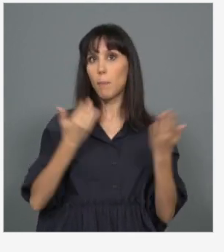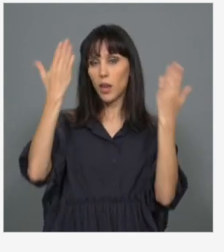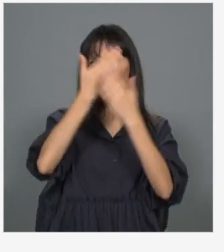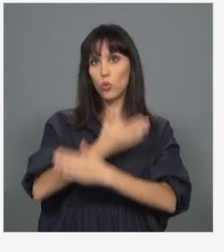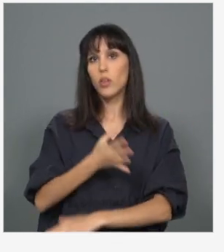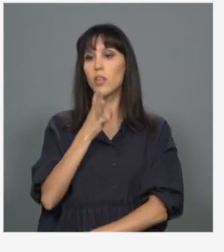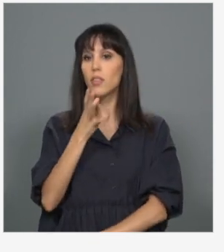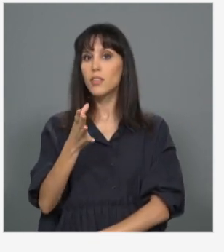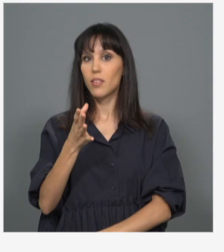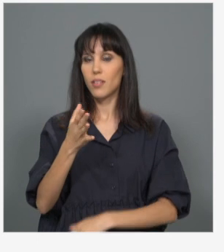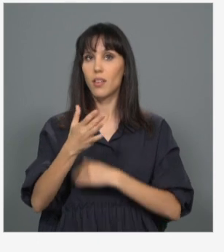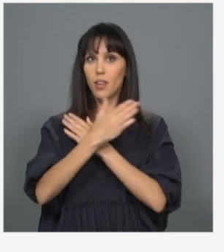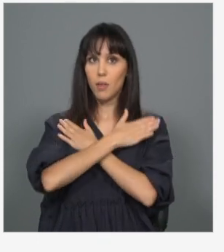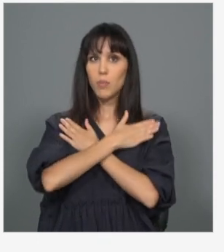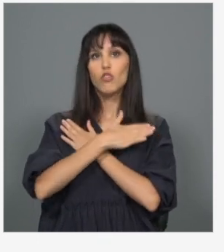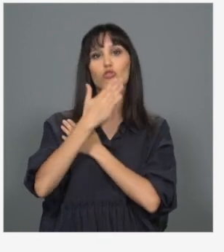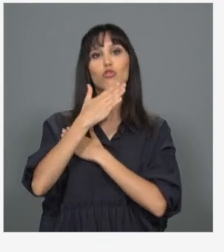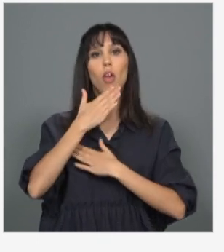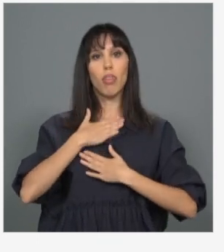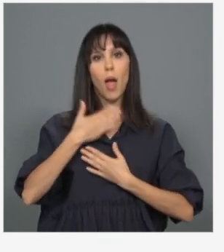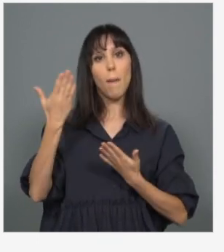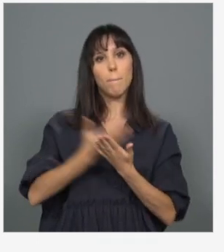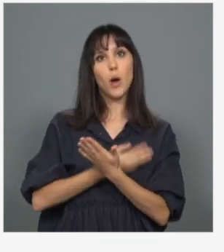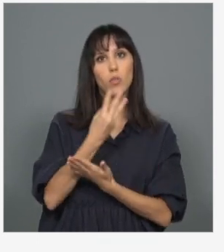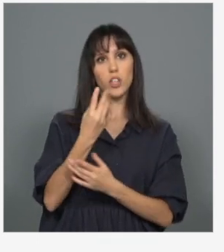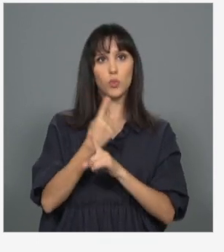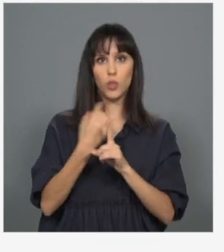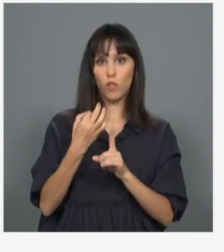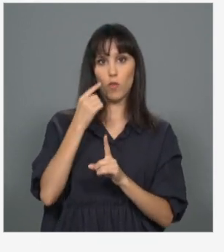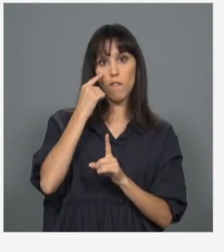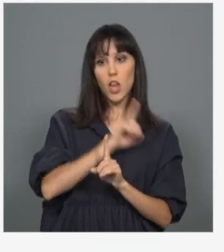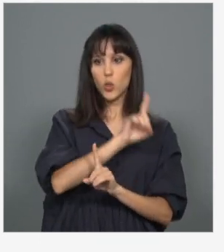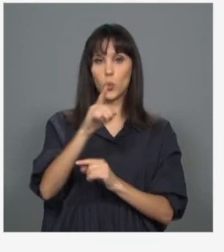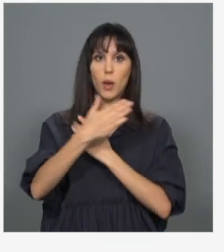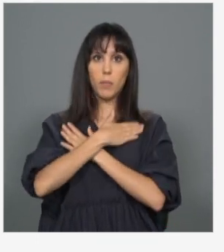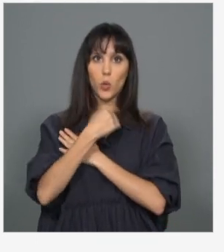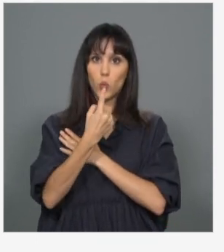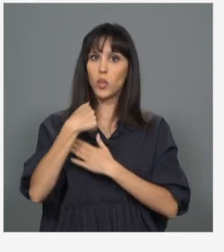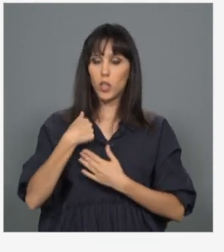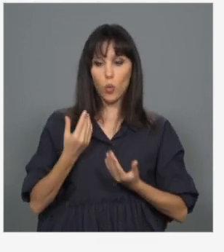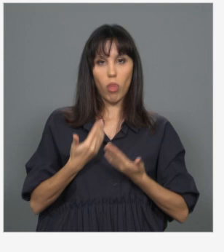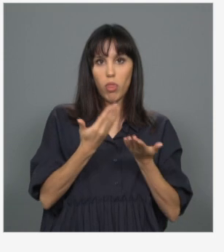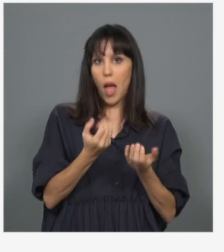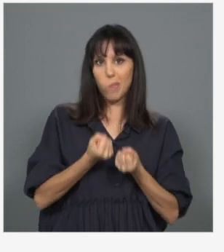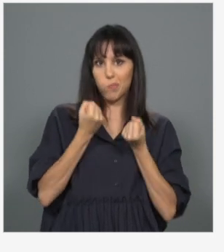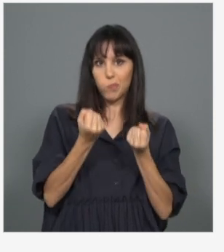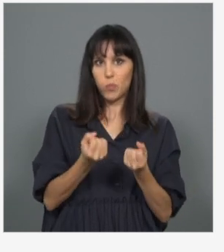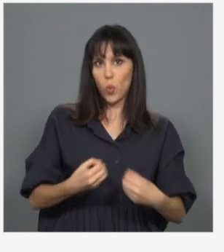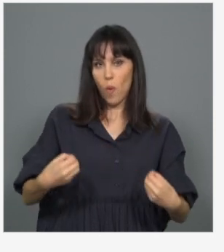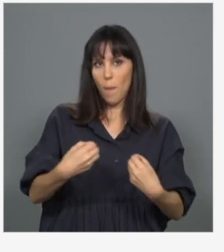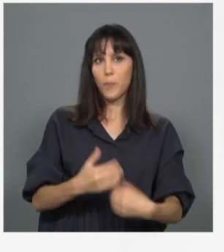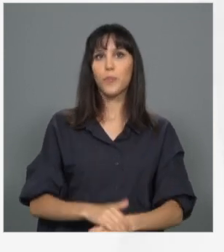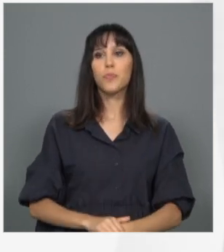dizer: Amigo, empresta-me 3 pães, porque chegou de viagem um dos meus amigos e não tenho nada para lhe dar. ele